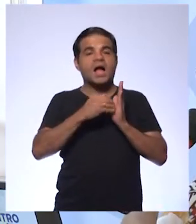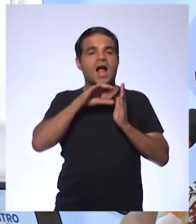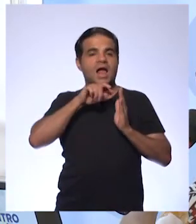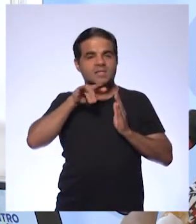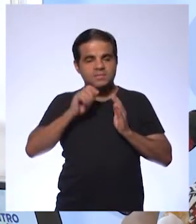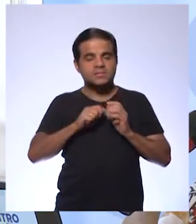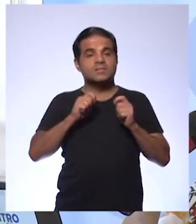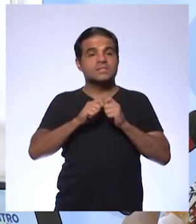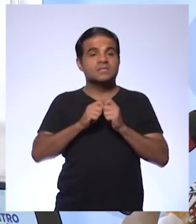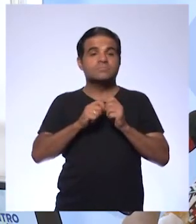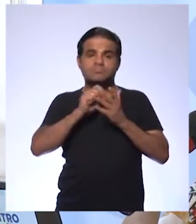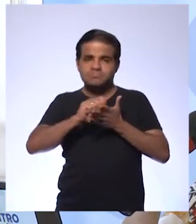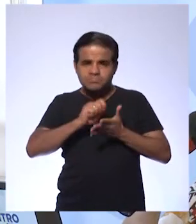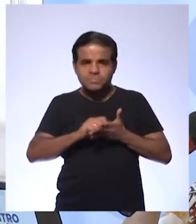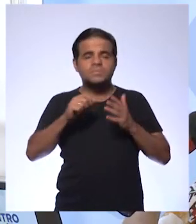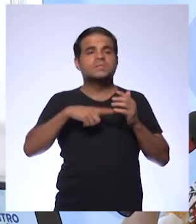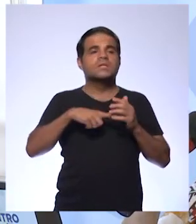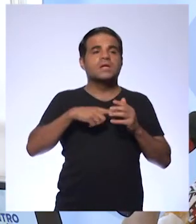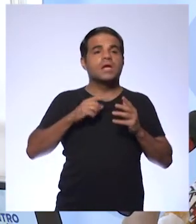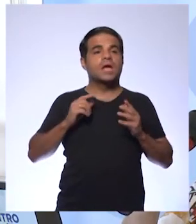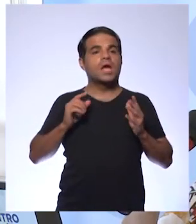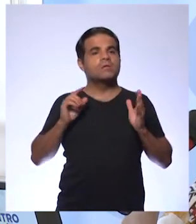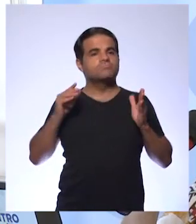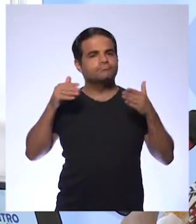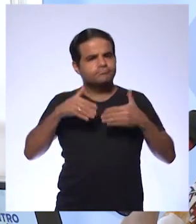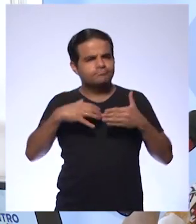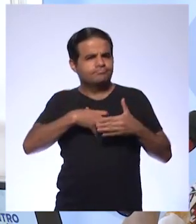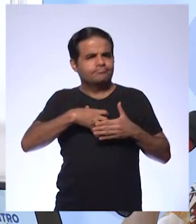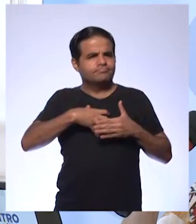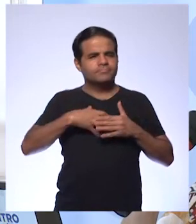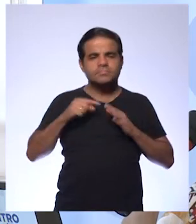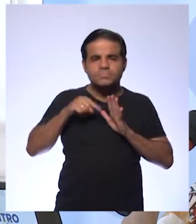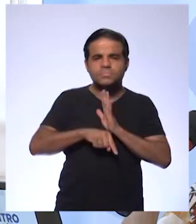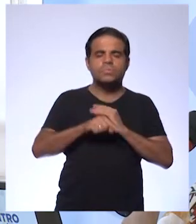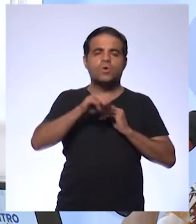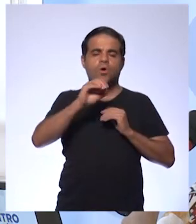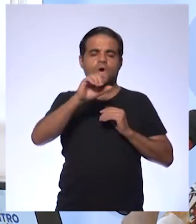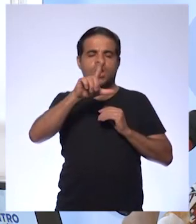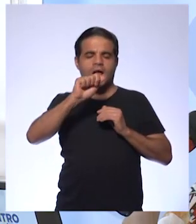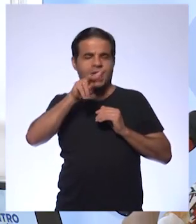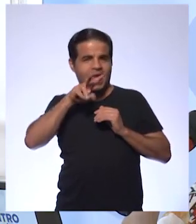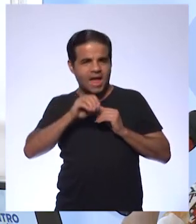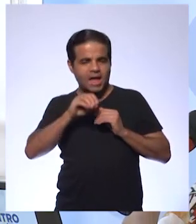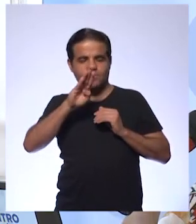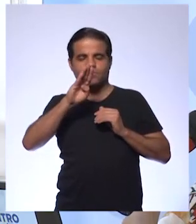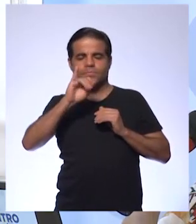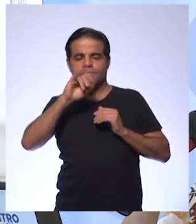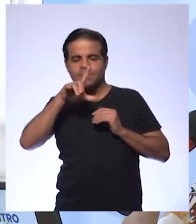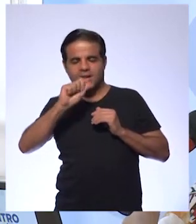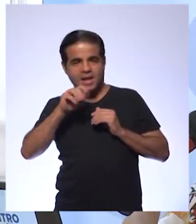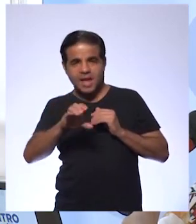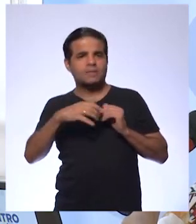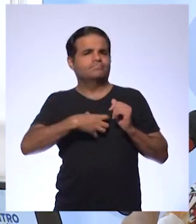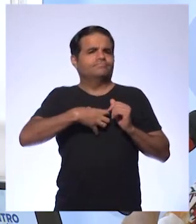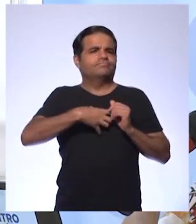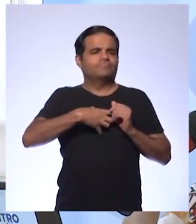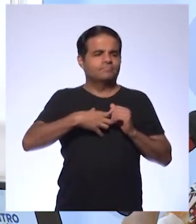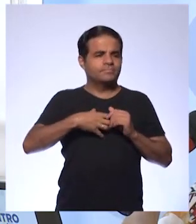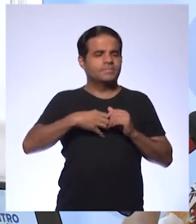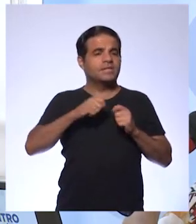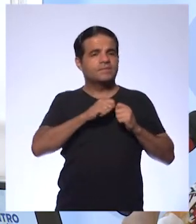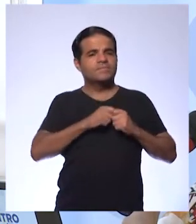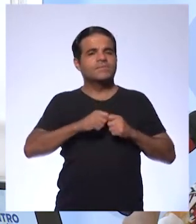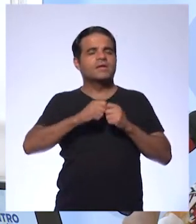tá bom? E sim, tem uma intenção. O Olavo Bilac tinha, sim, uma intenção. Ele não fez por um acaso. Ele estava falando sobre uma